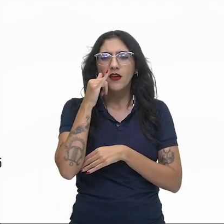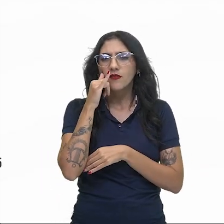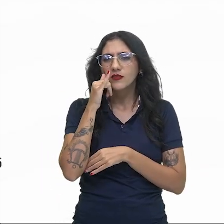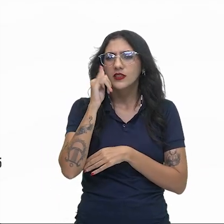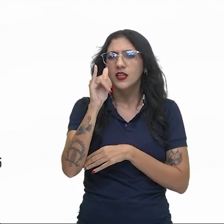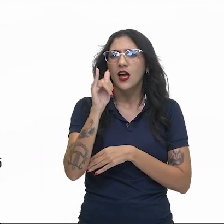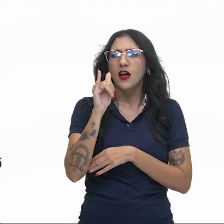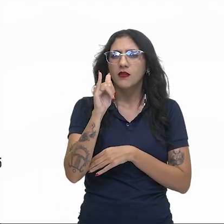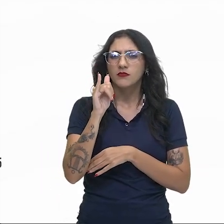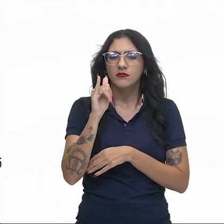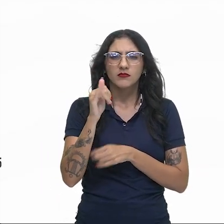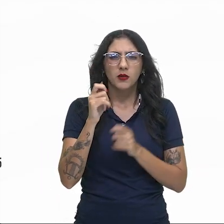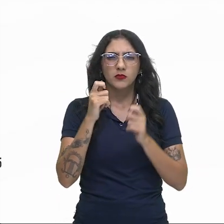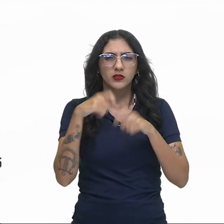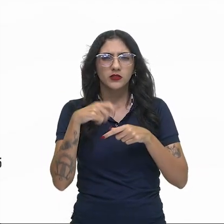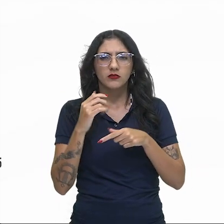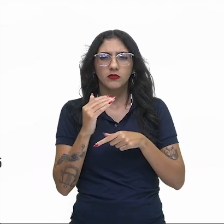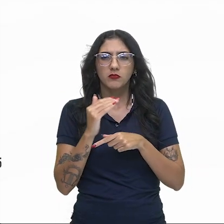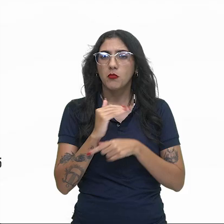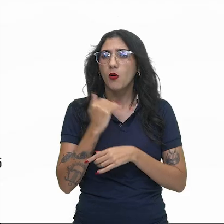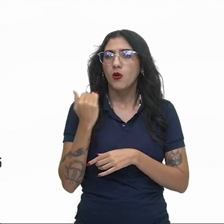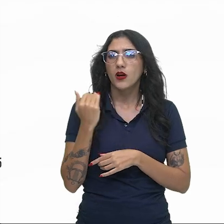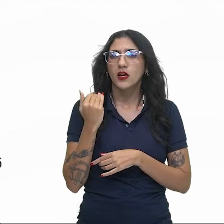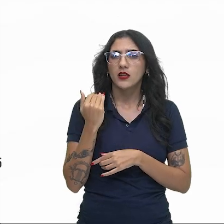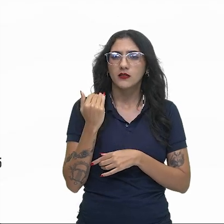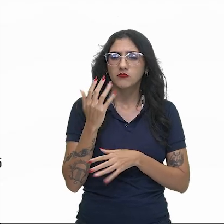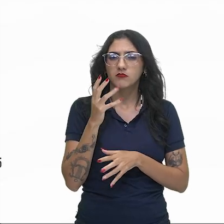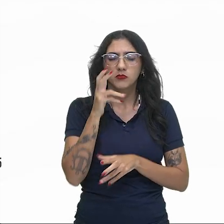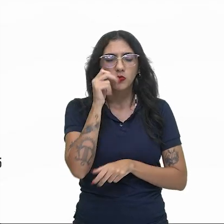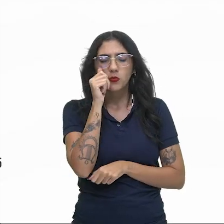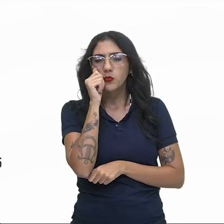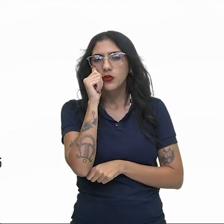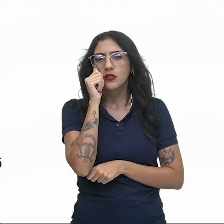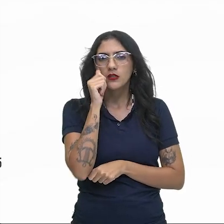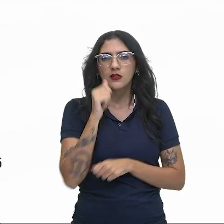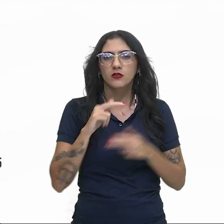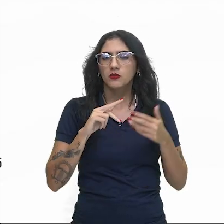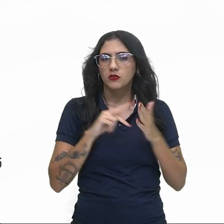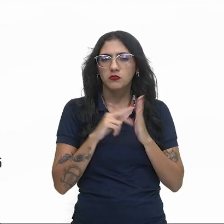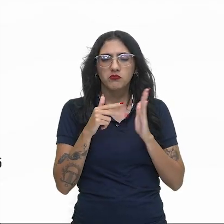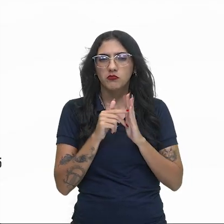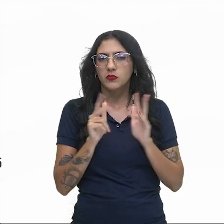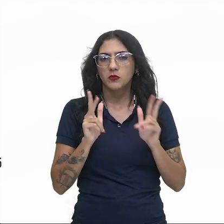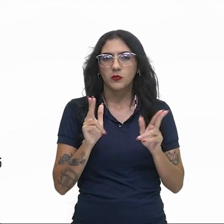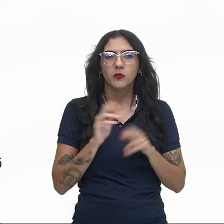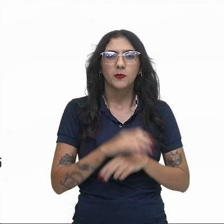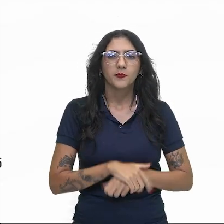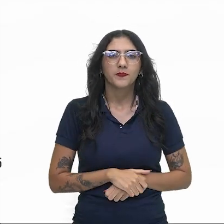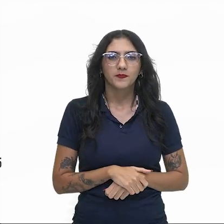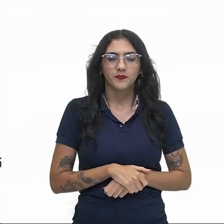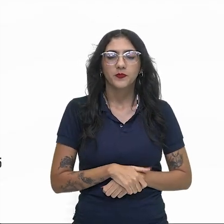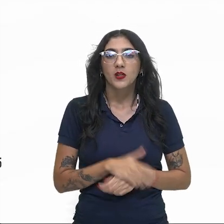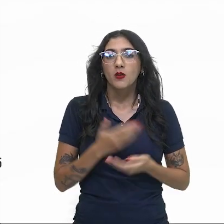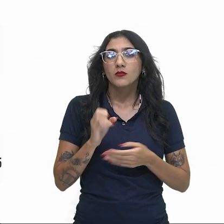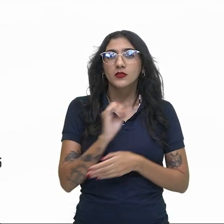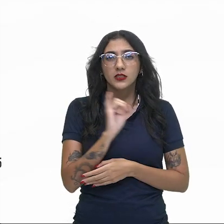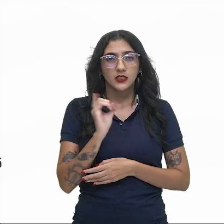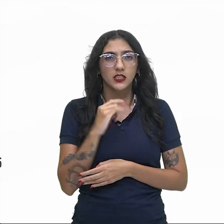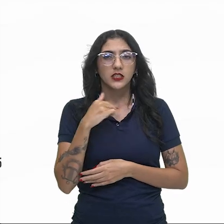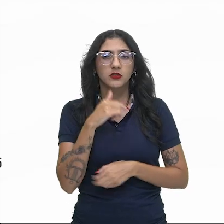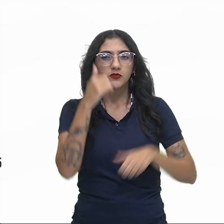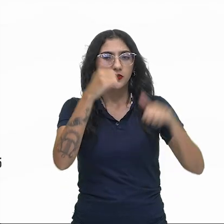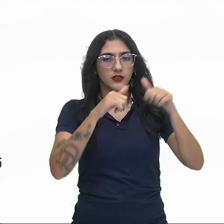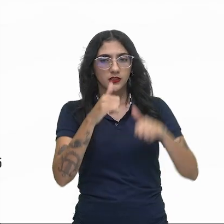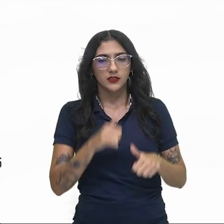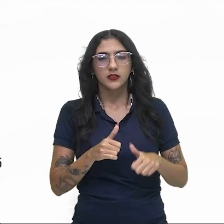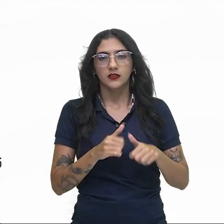um fim? Morrer, dormir. Bom, se nós formos analisar esse